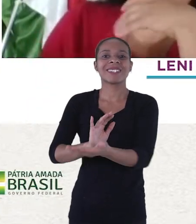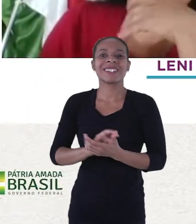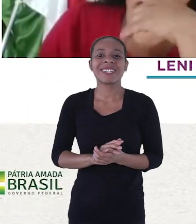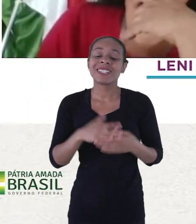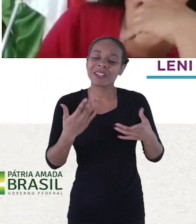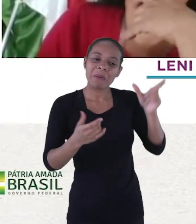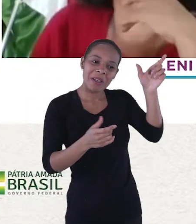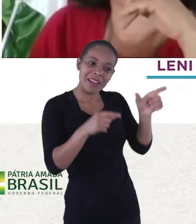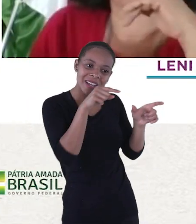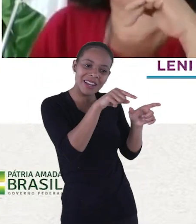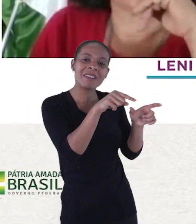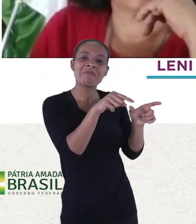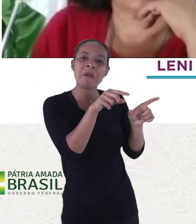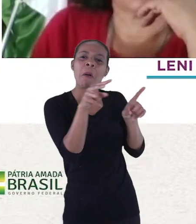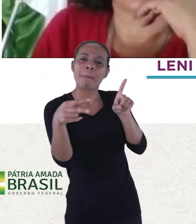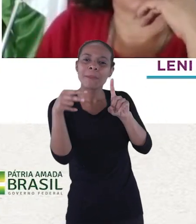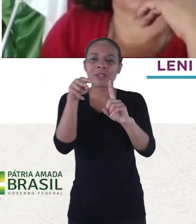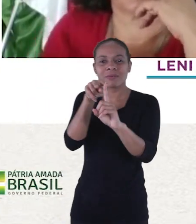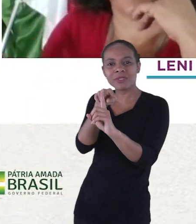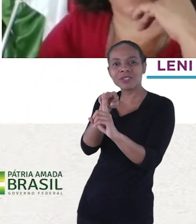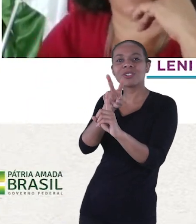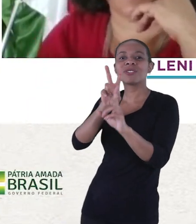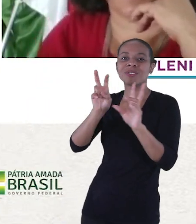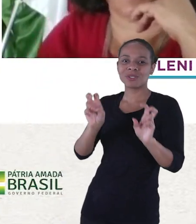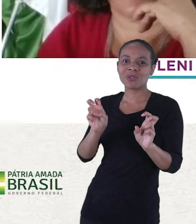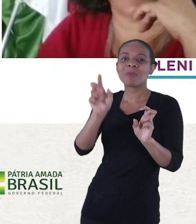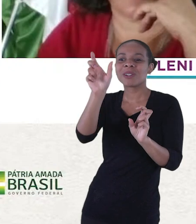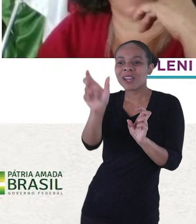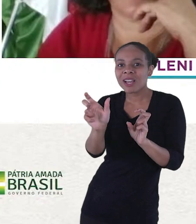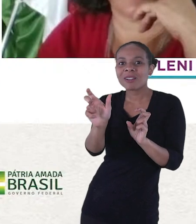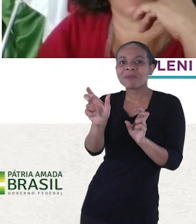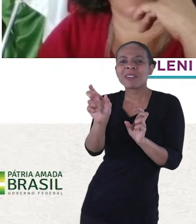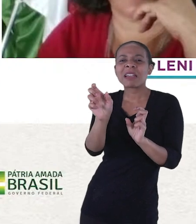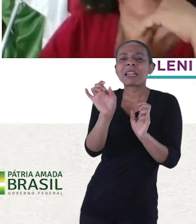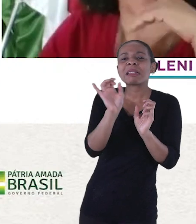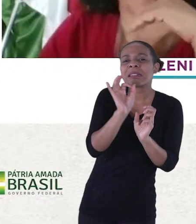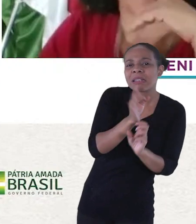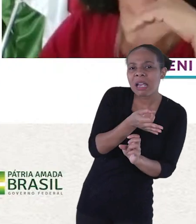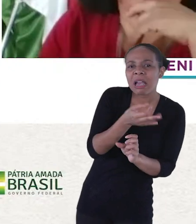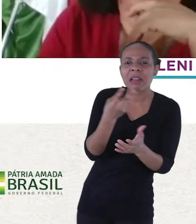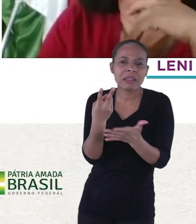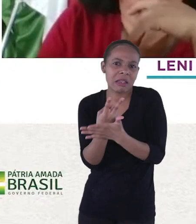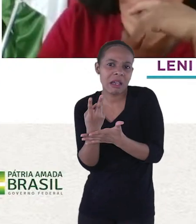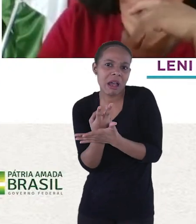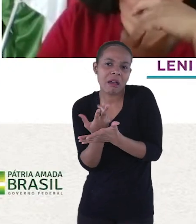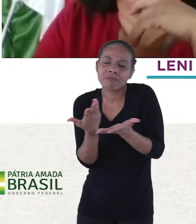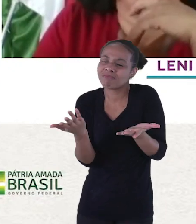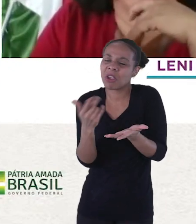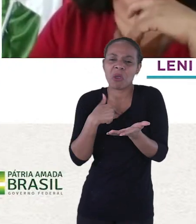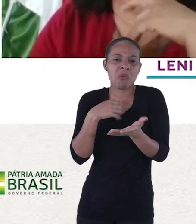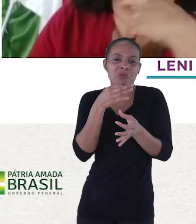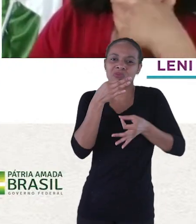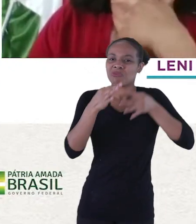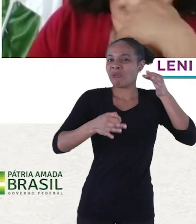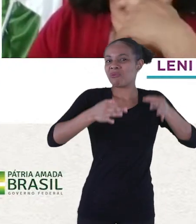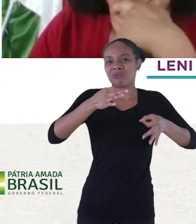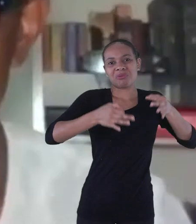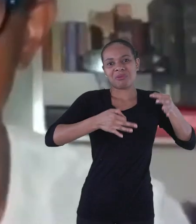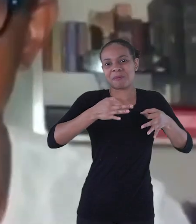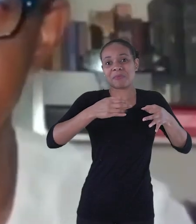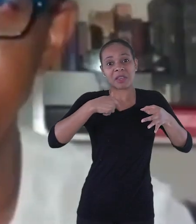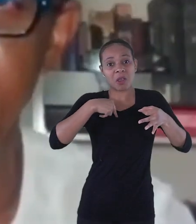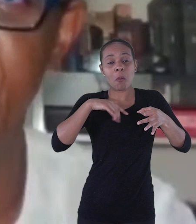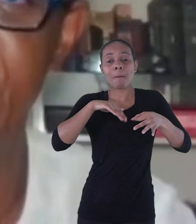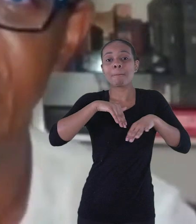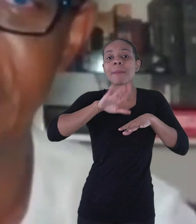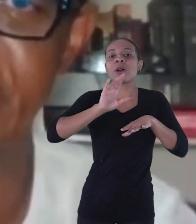olhar. Se é um olhar certo ou errado, não sou eu que vou julgar isso, né? Eu trabalho mais no sentido da